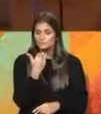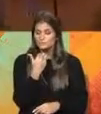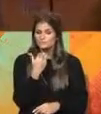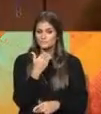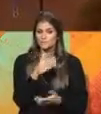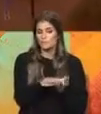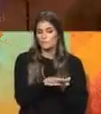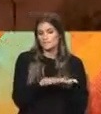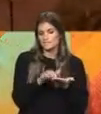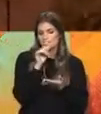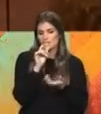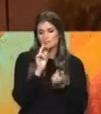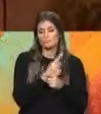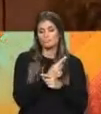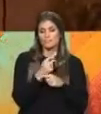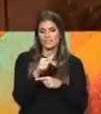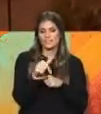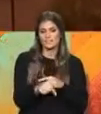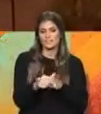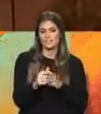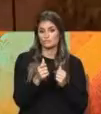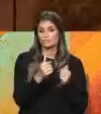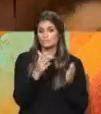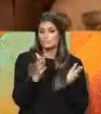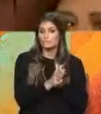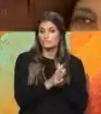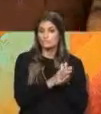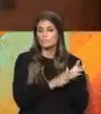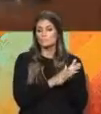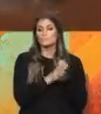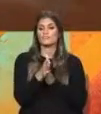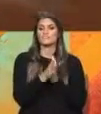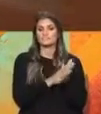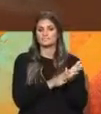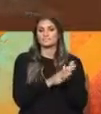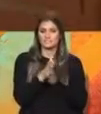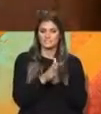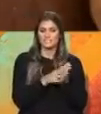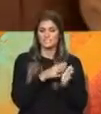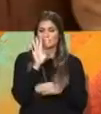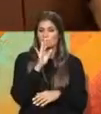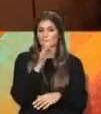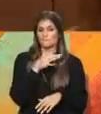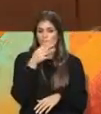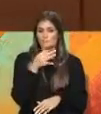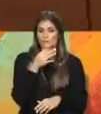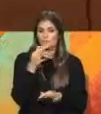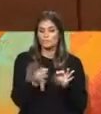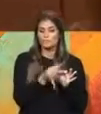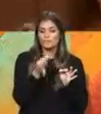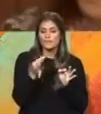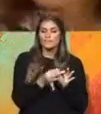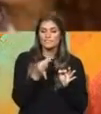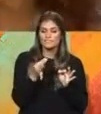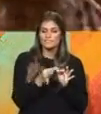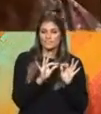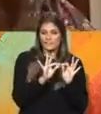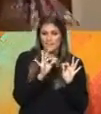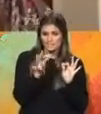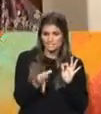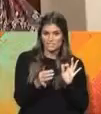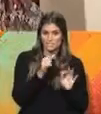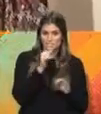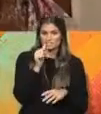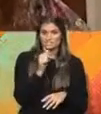partir da castanha, porque aqui nada se desperdiça, tudo se utiliza. Se eu lhe falar em bordados de casca de